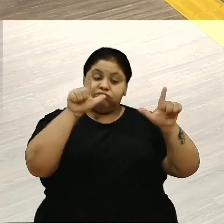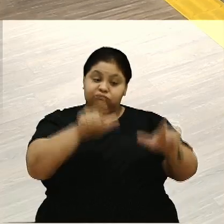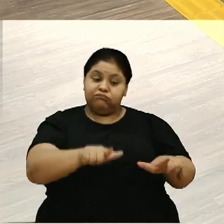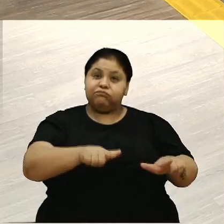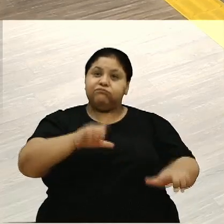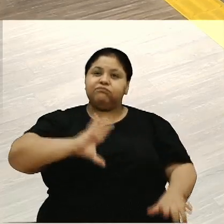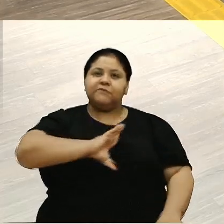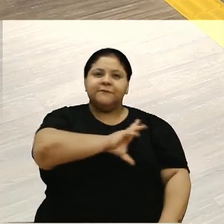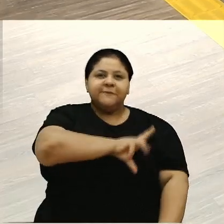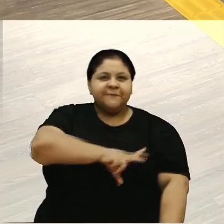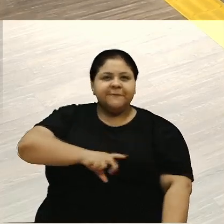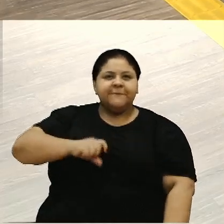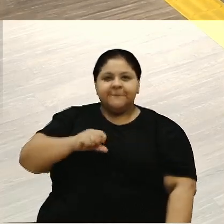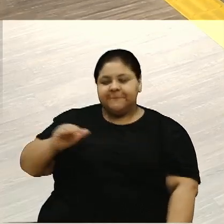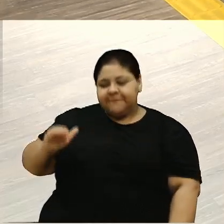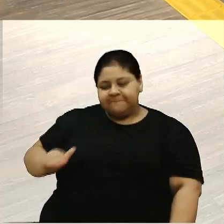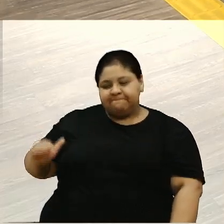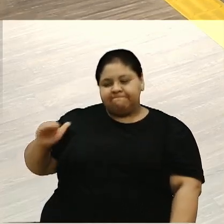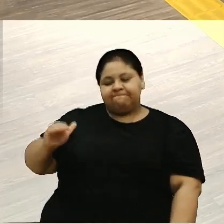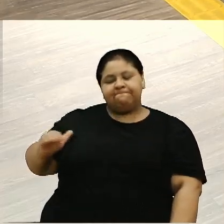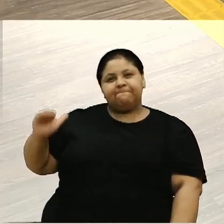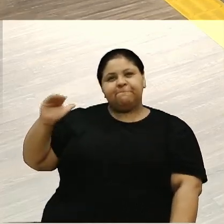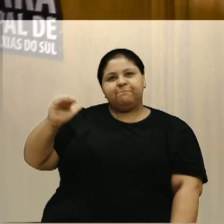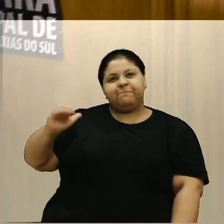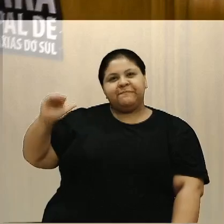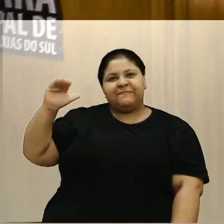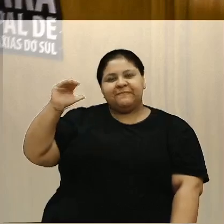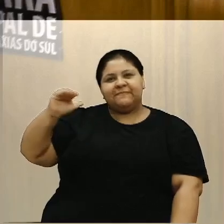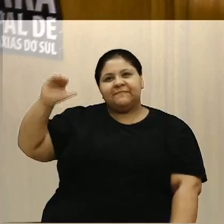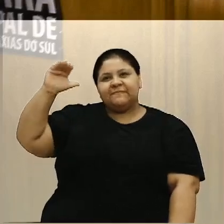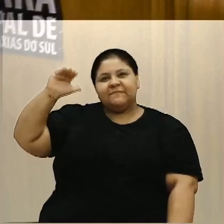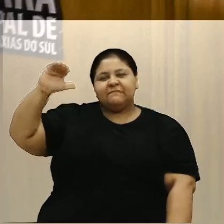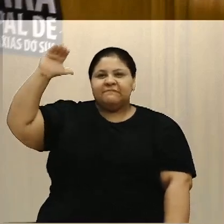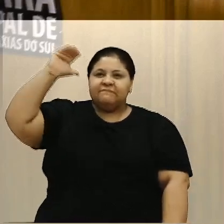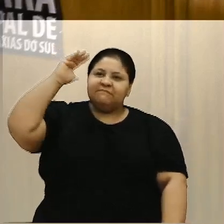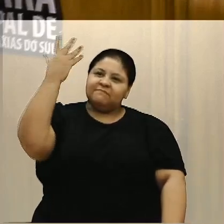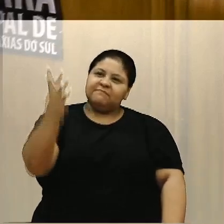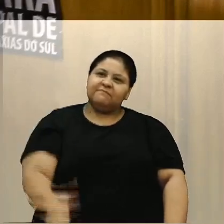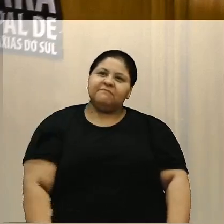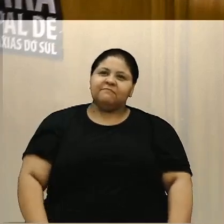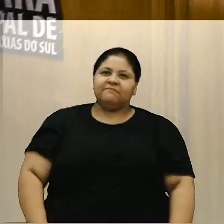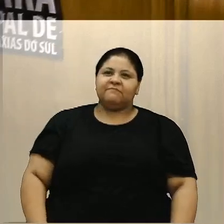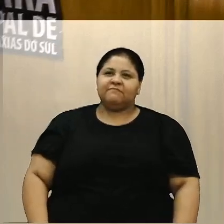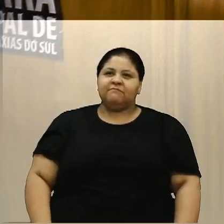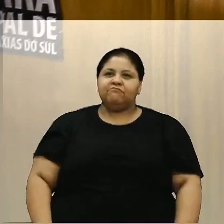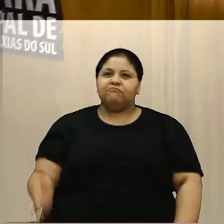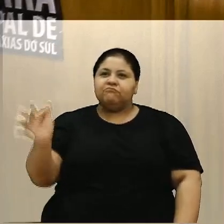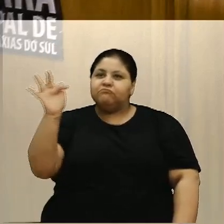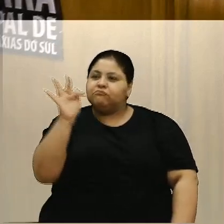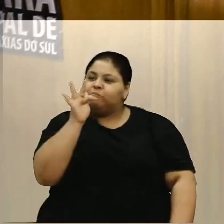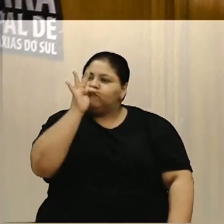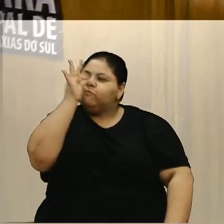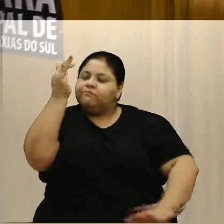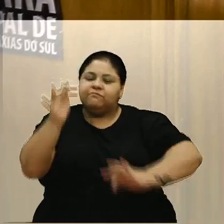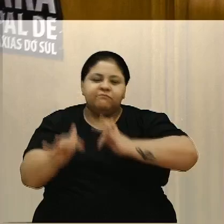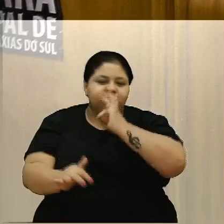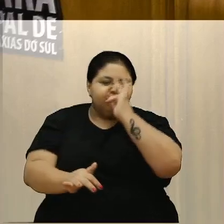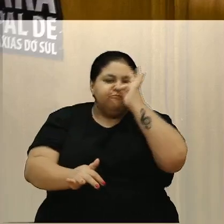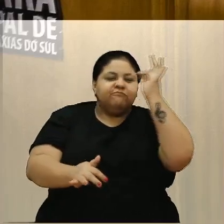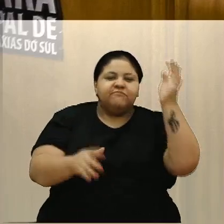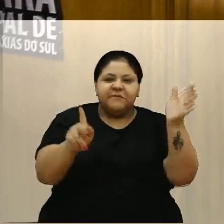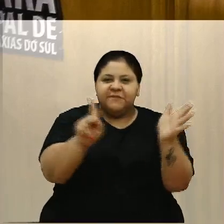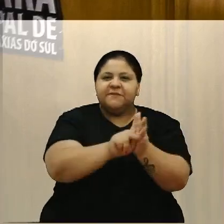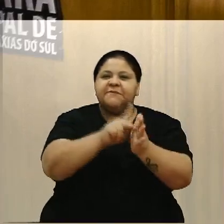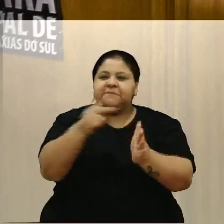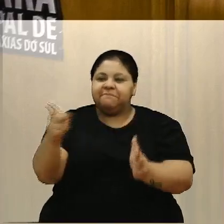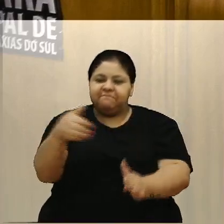desta terra que eu amei desde guri. Flor de tuna,